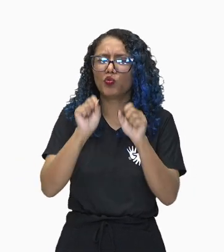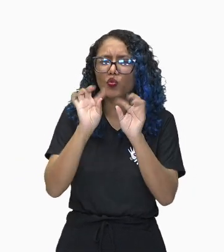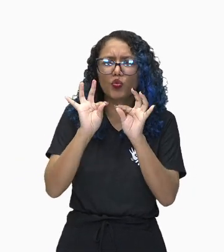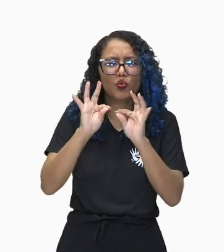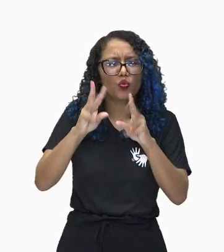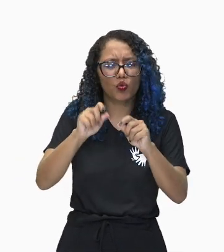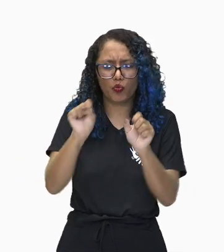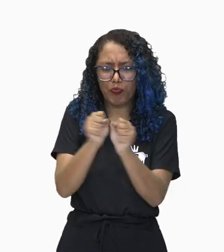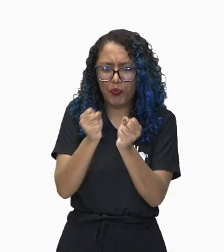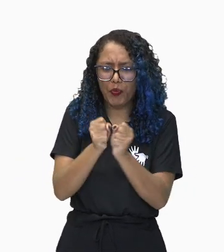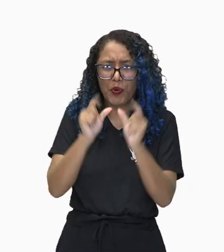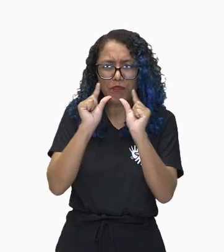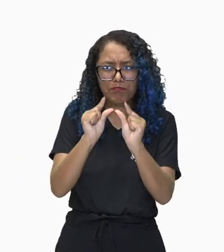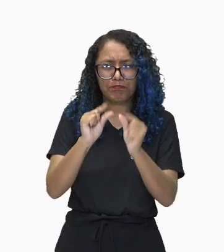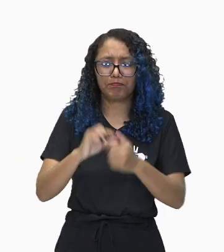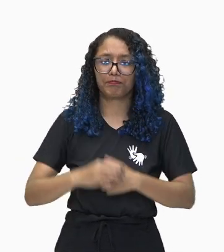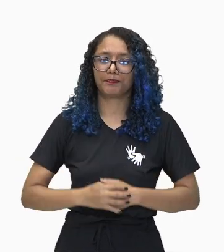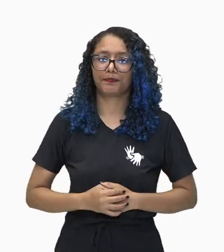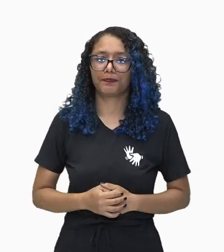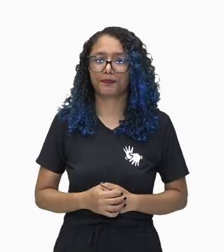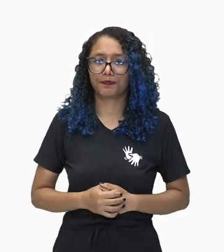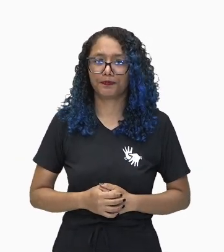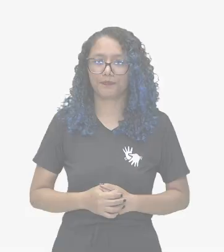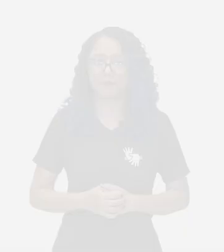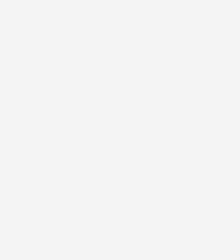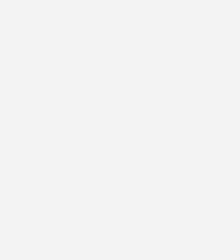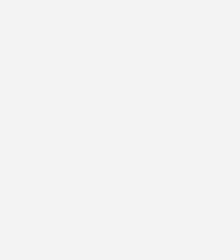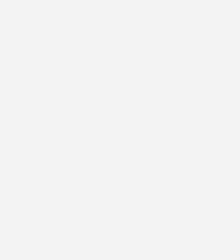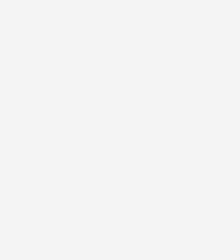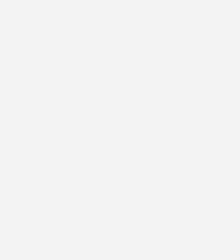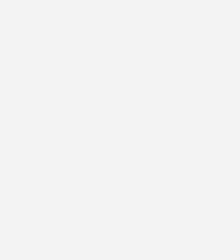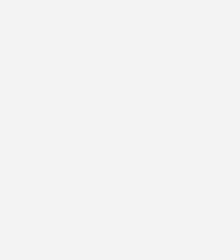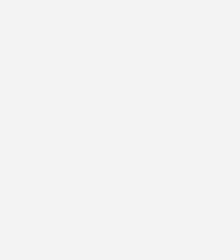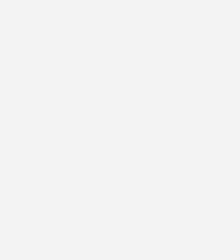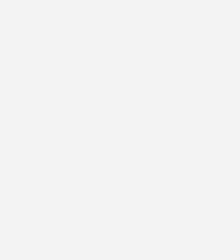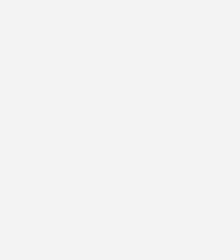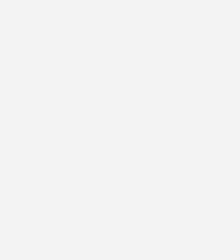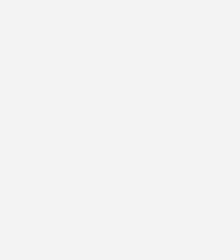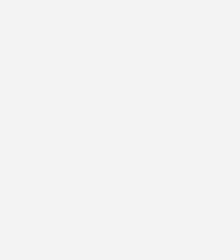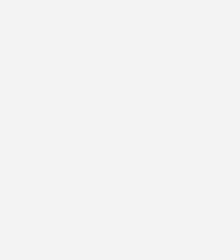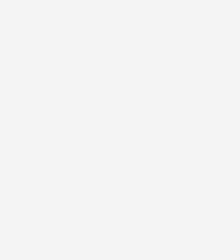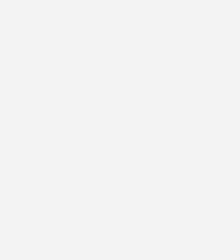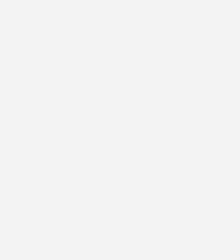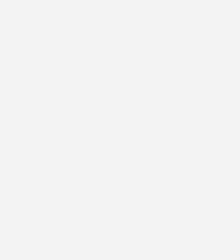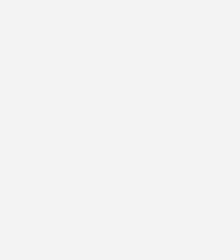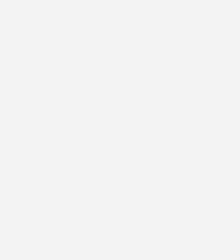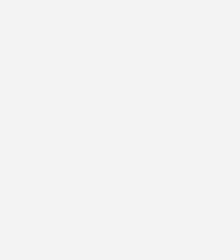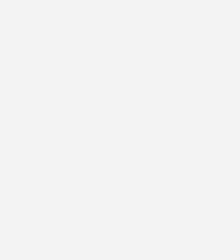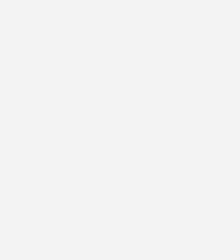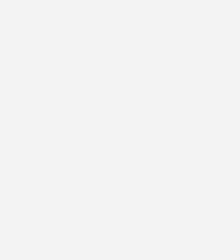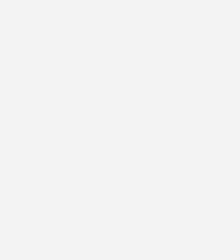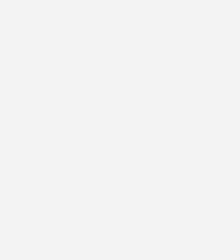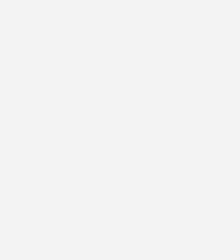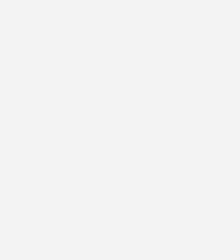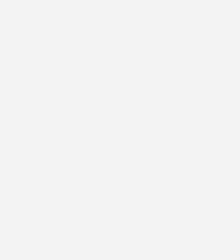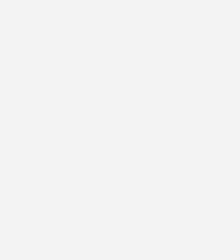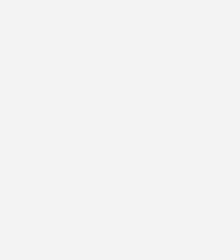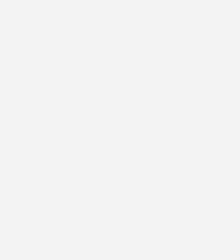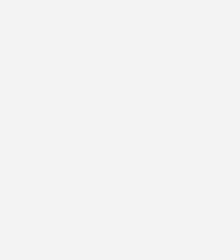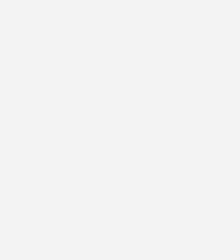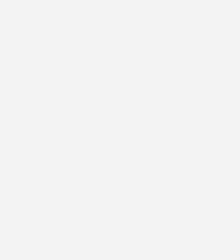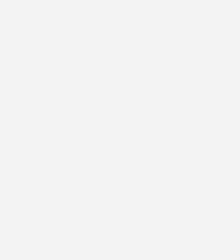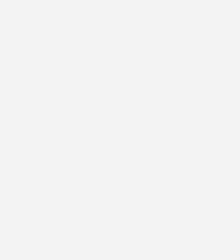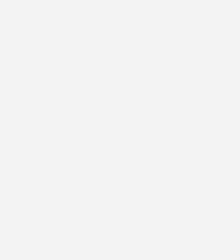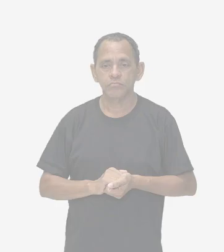pequenas, denominadas aminoácidos. E esses aminoácidos, por sua vez, serão absorvidos